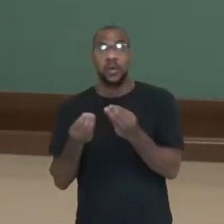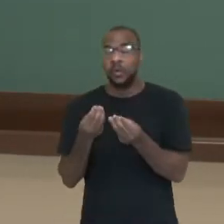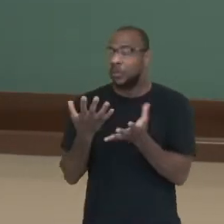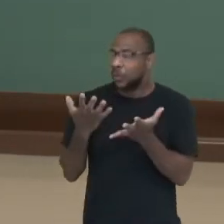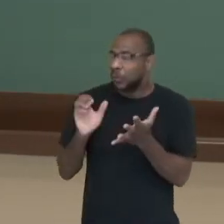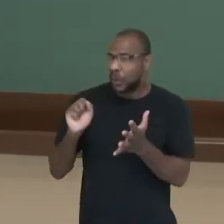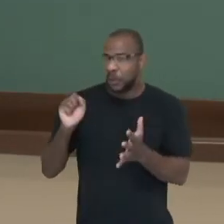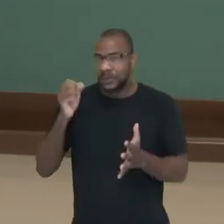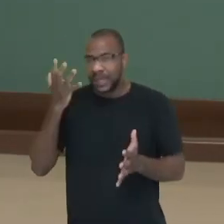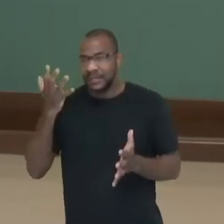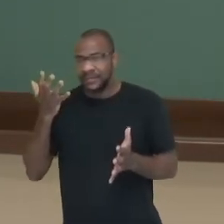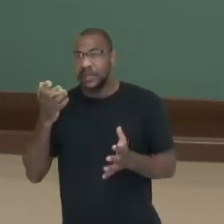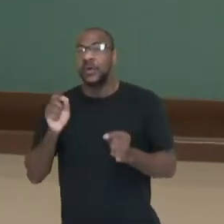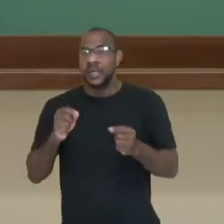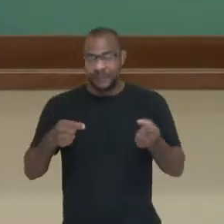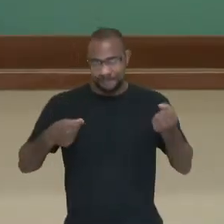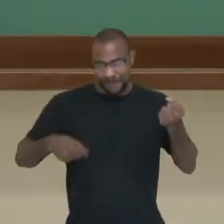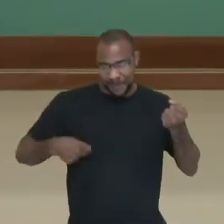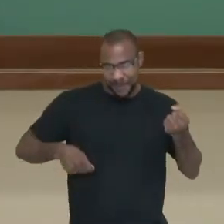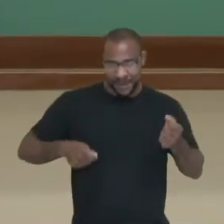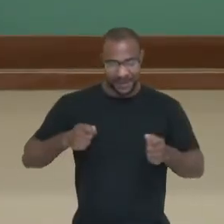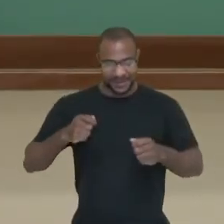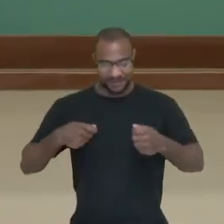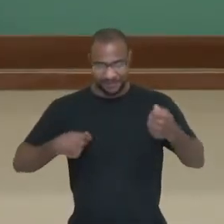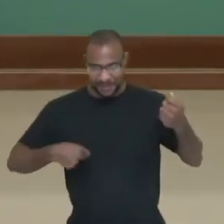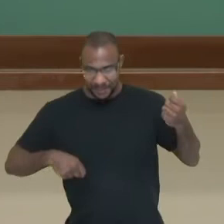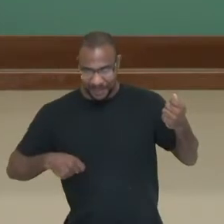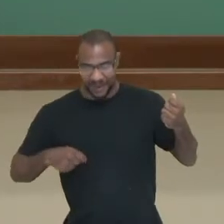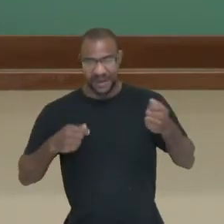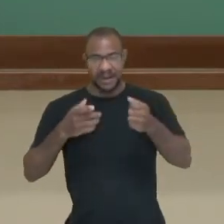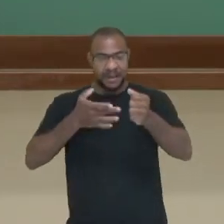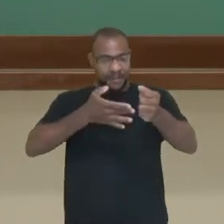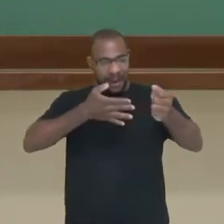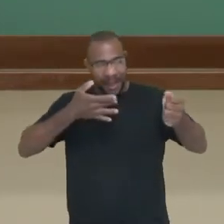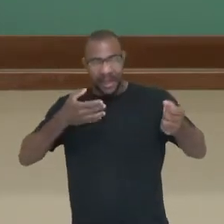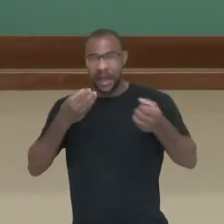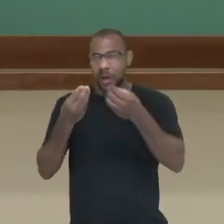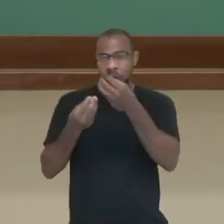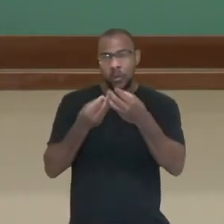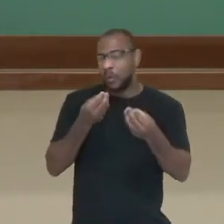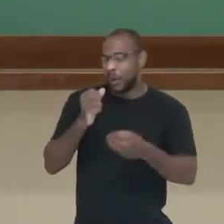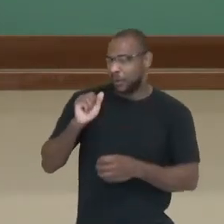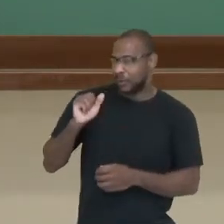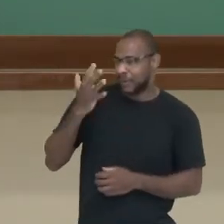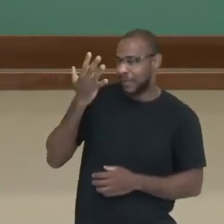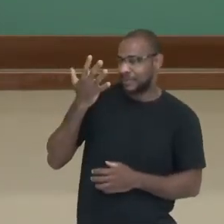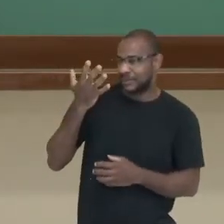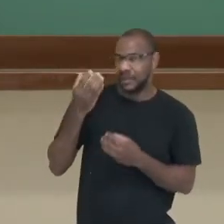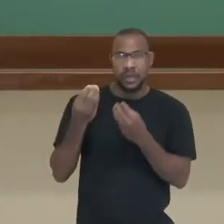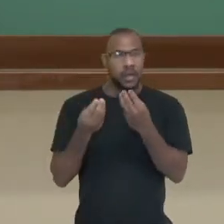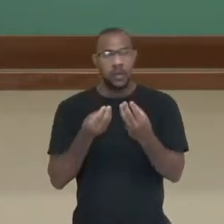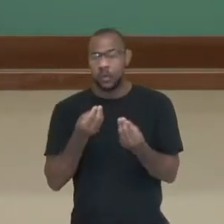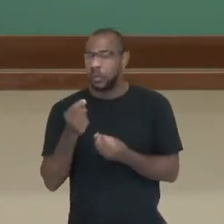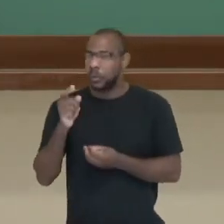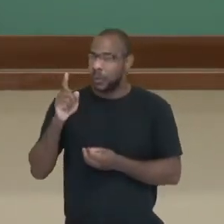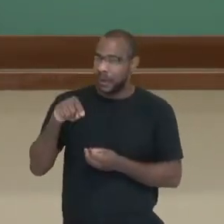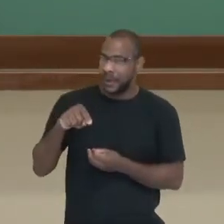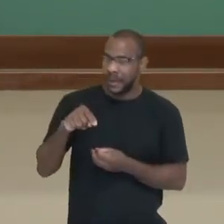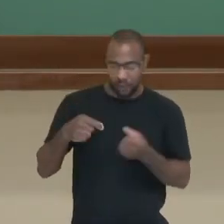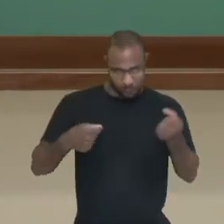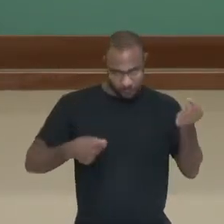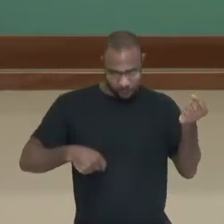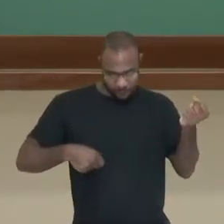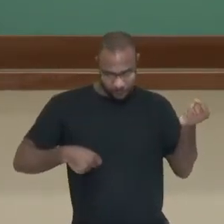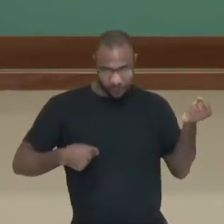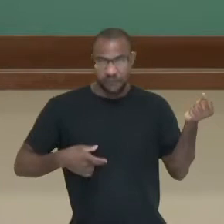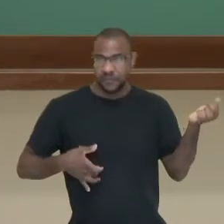musicais de corda. Então, caro estudante, hoje você vai ter uma noção de como que funciona o seu violão,